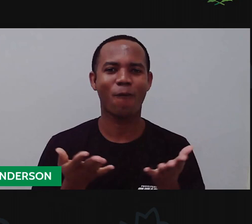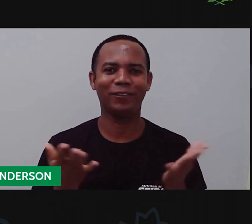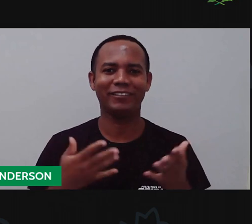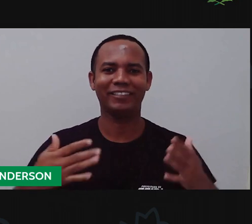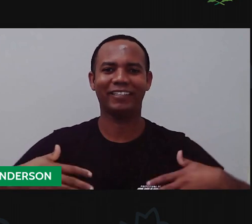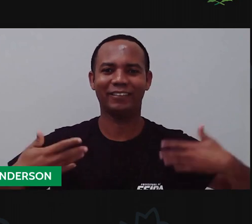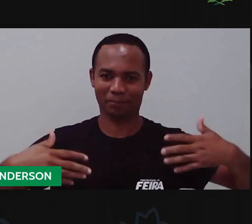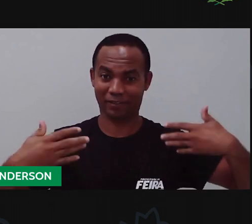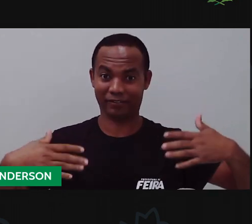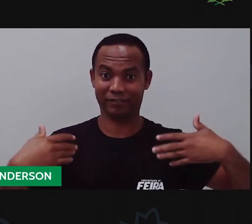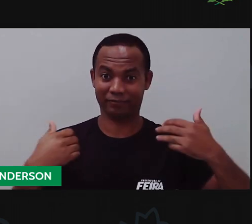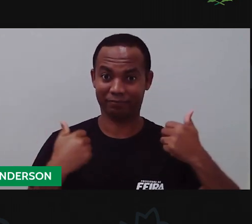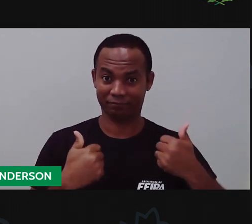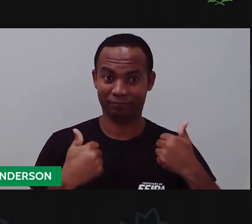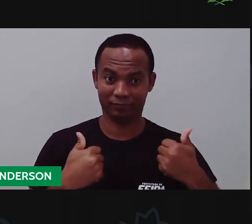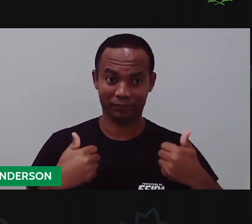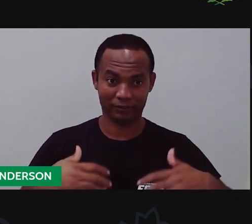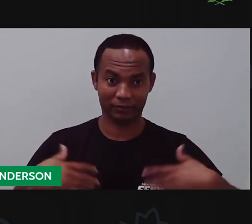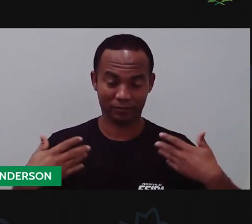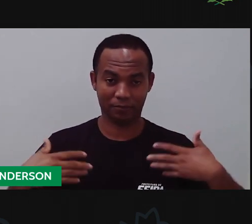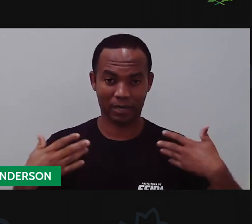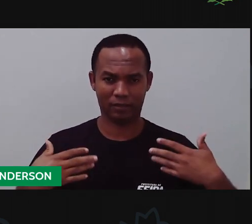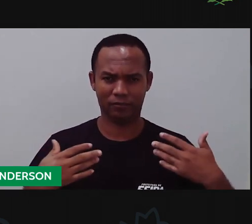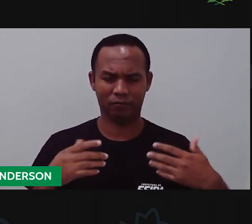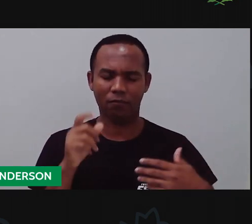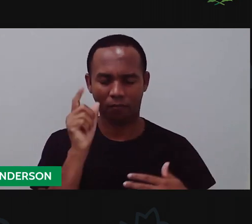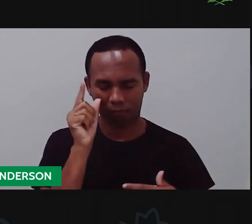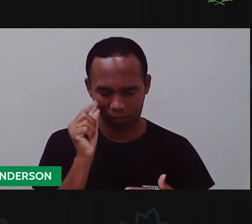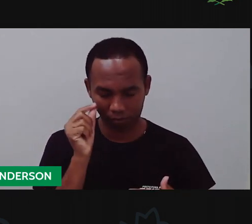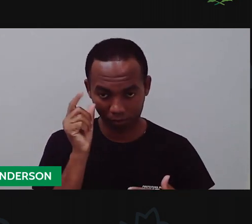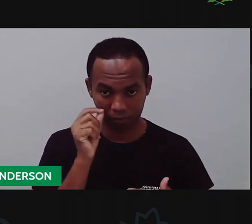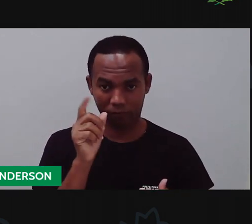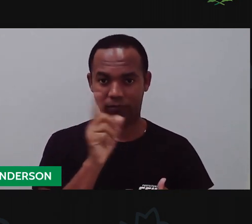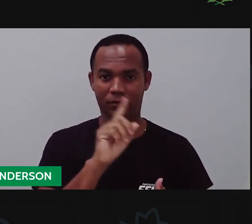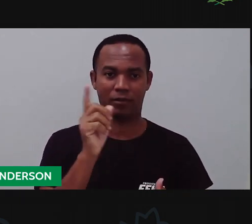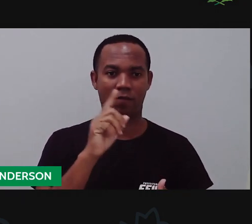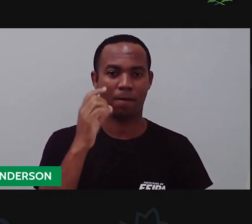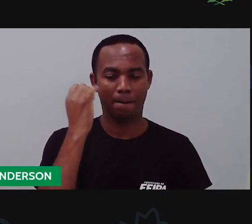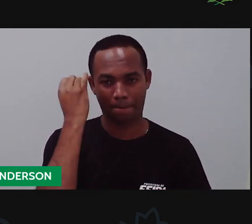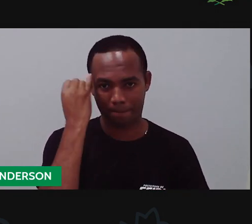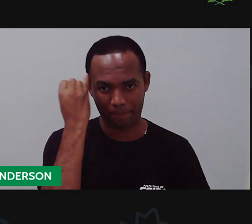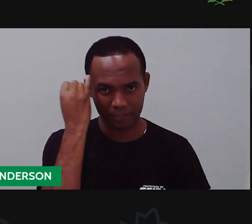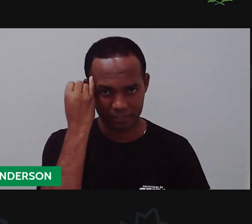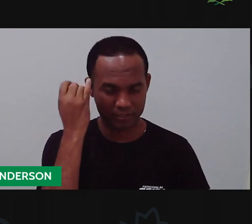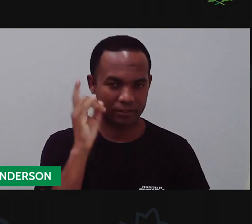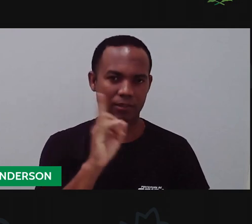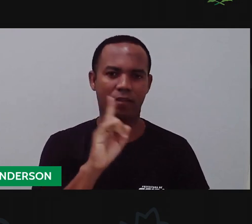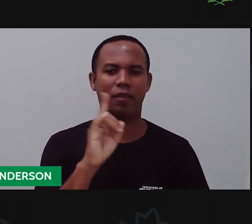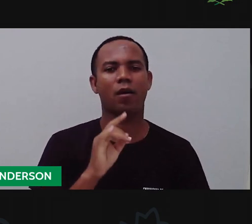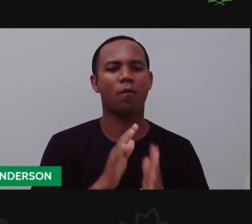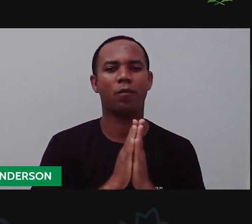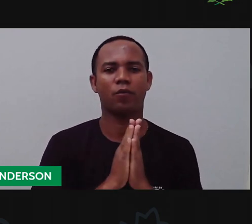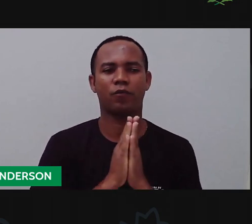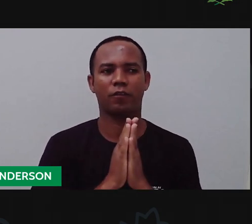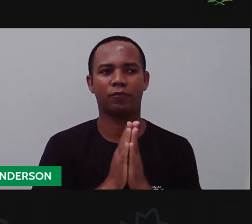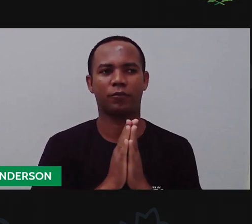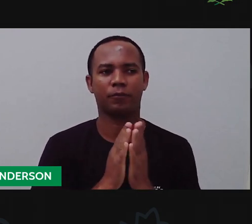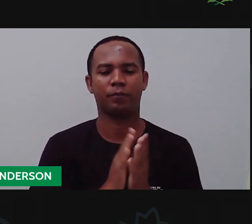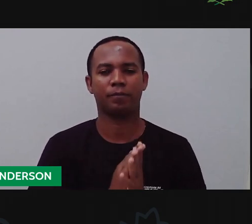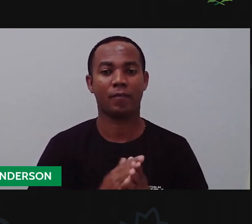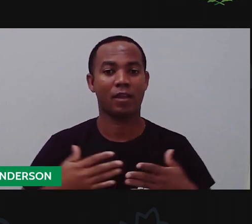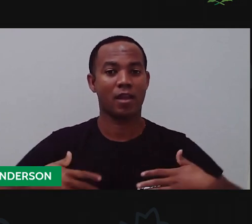animados, digam. Animados, quem tiver com sono, né? Quem tiver com preguiça, joga fora, por favor. Vamos